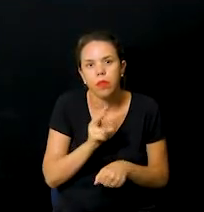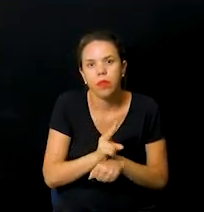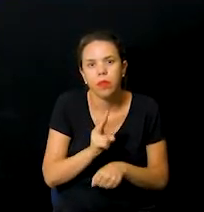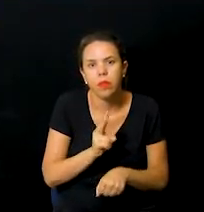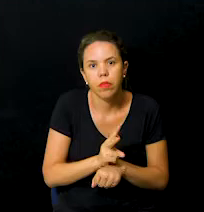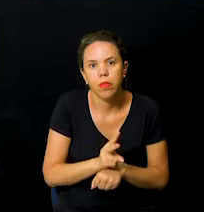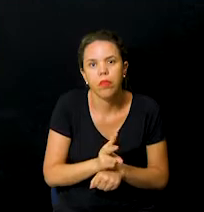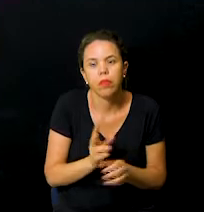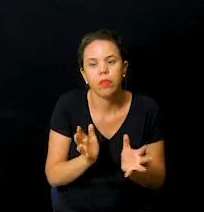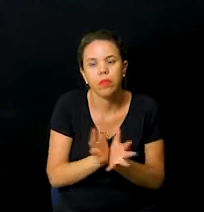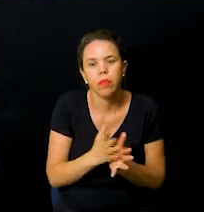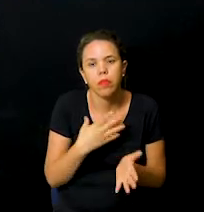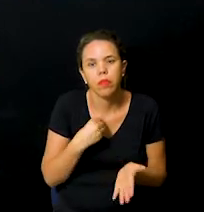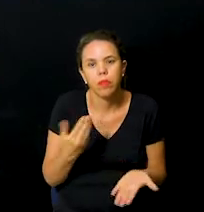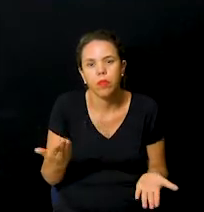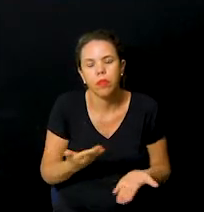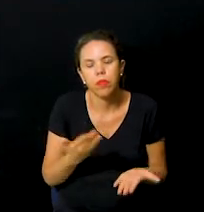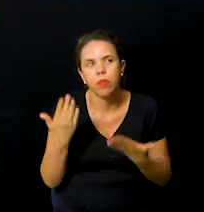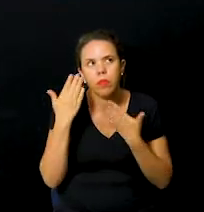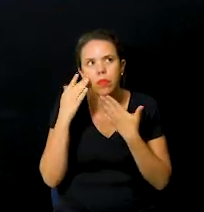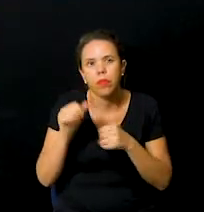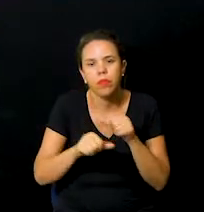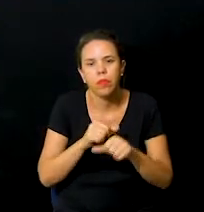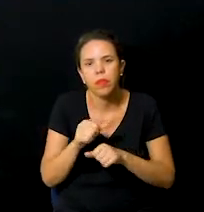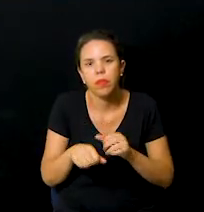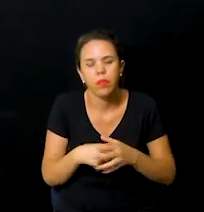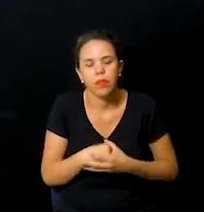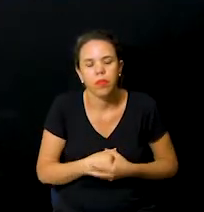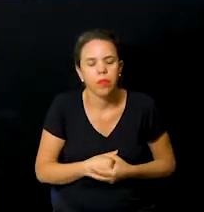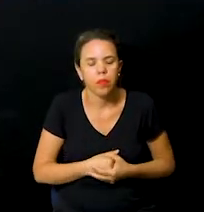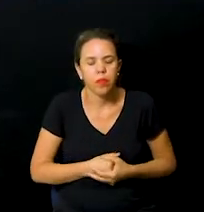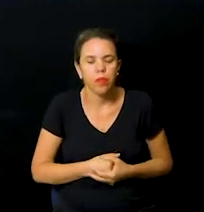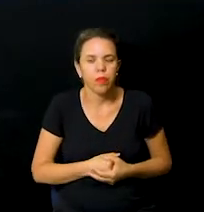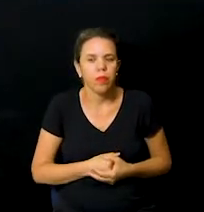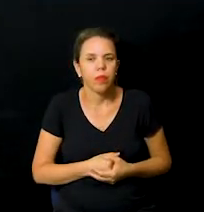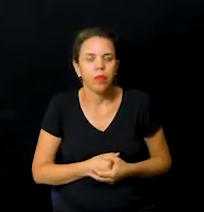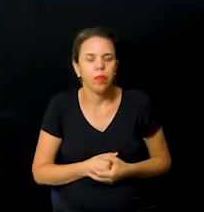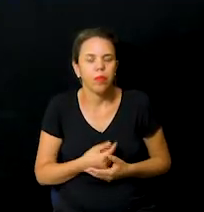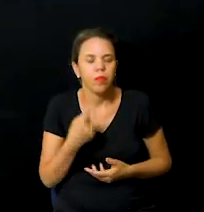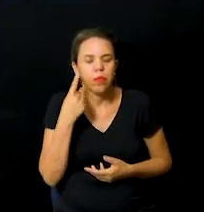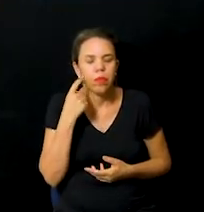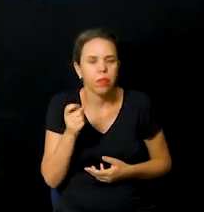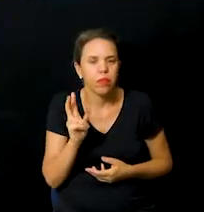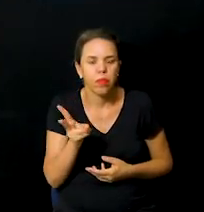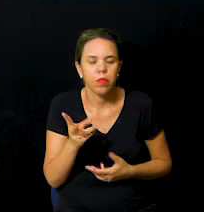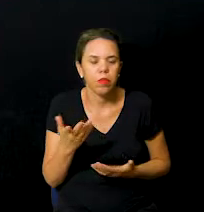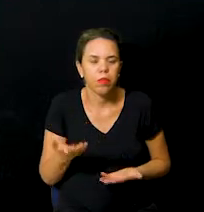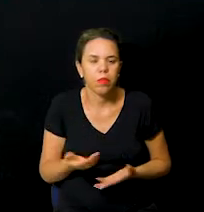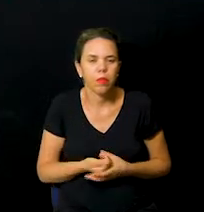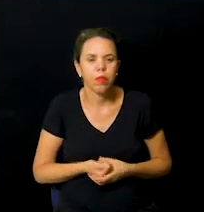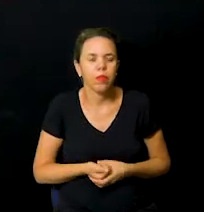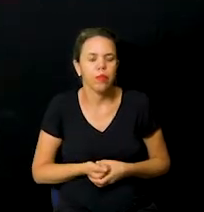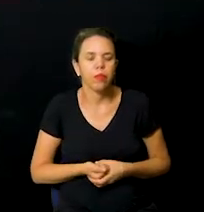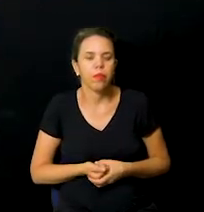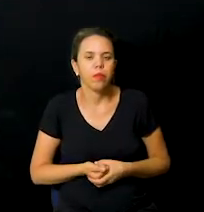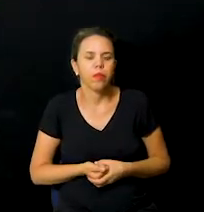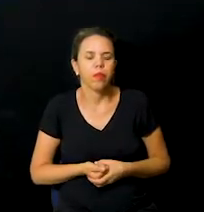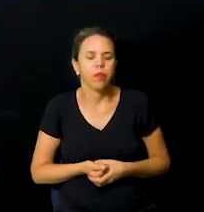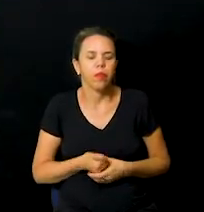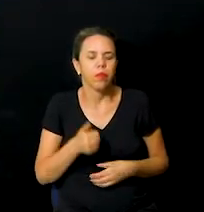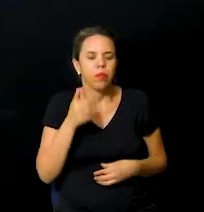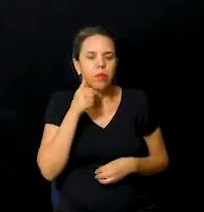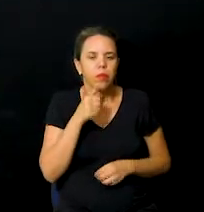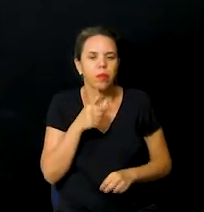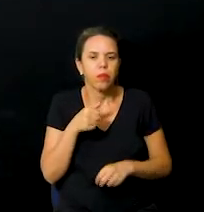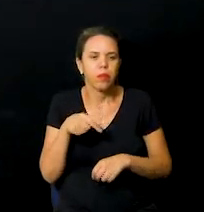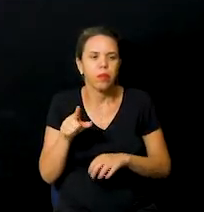trabalho e a mulher cuidava da prole, né? Sim. Hoje não, graças a Deus que isso mudou, né? Mas o que é interessante é que sempre foi assim. E